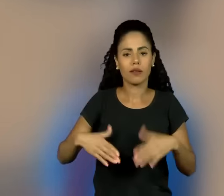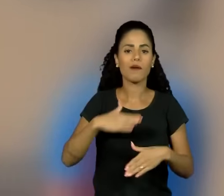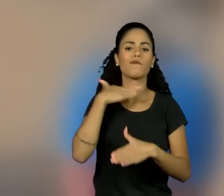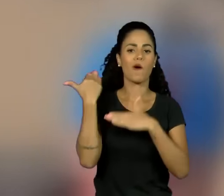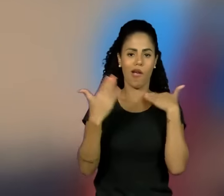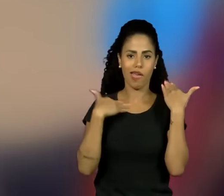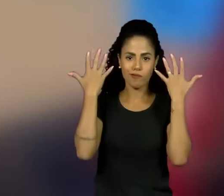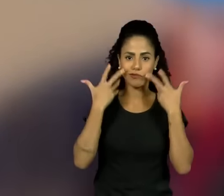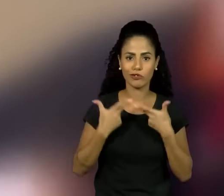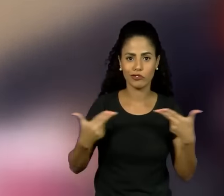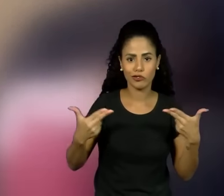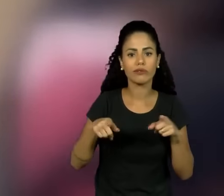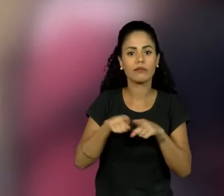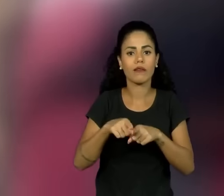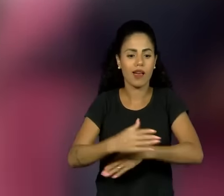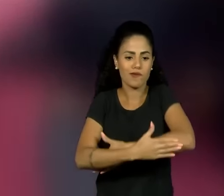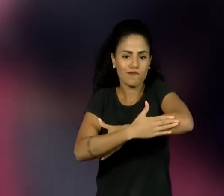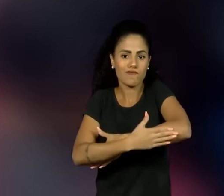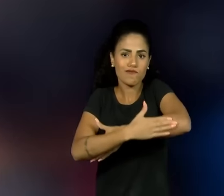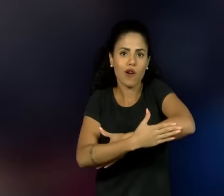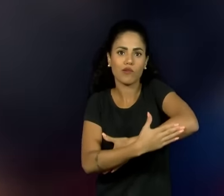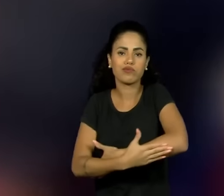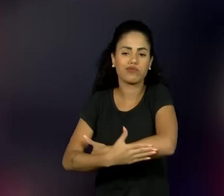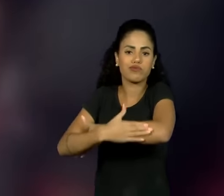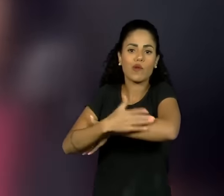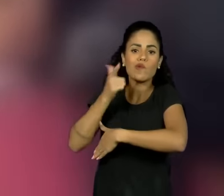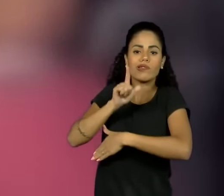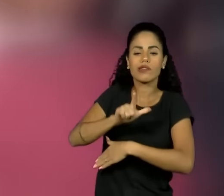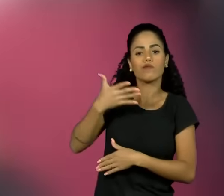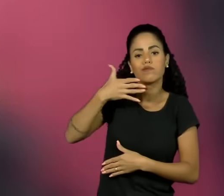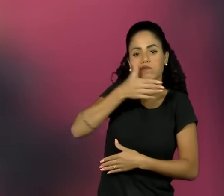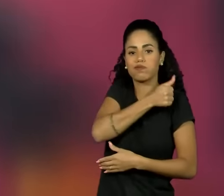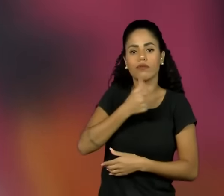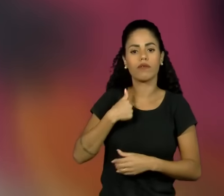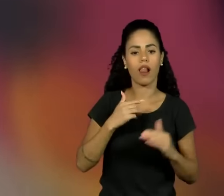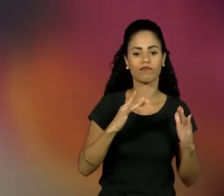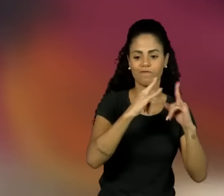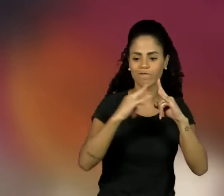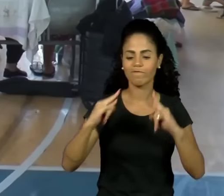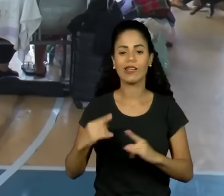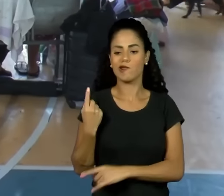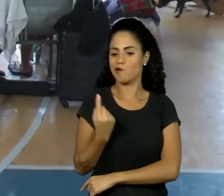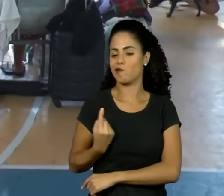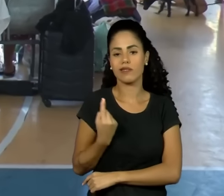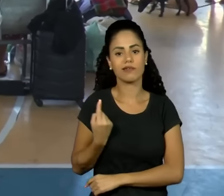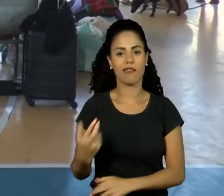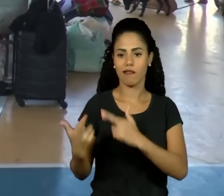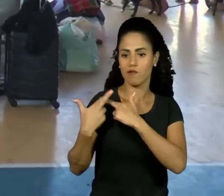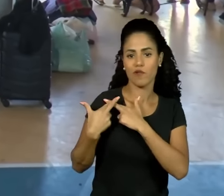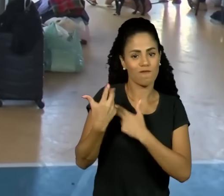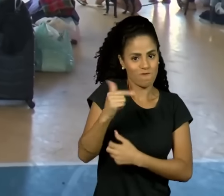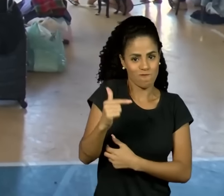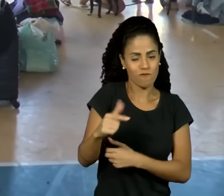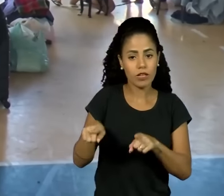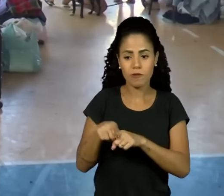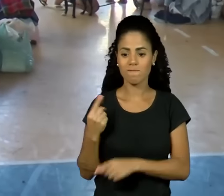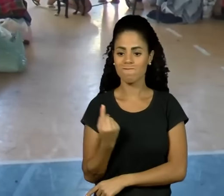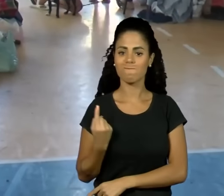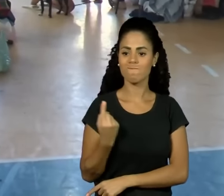vida. Crianças resgatadas foram para os abrigos sem os pais e sem saber dizer